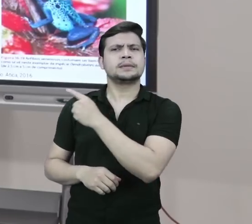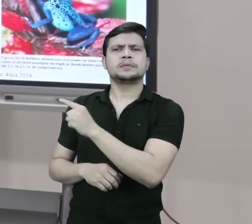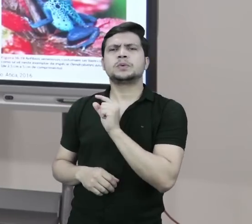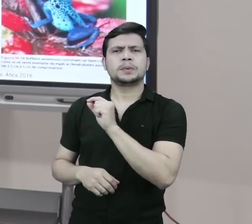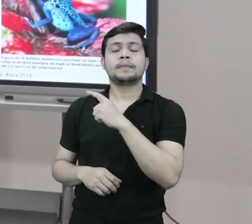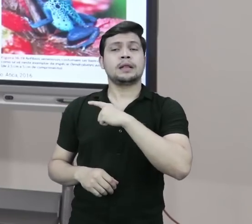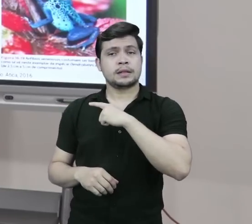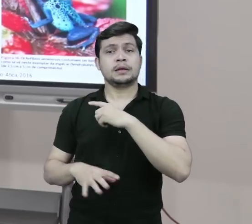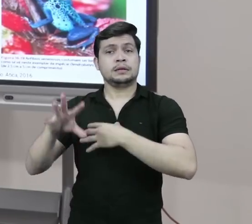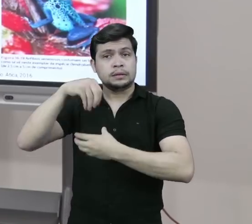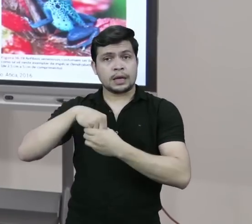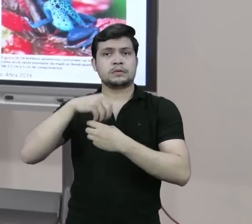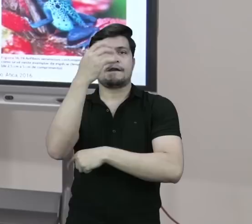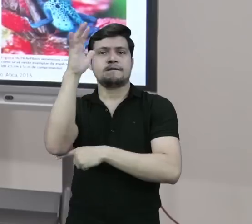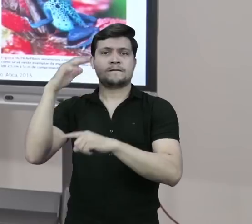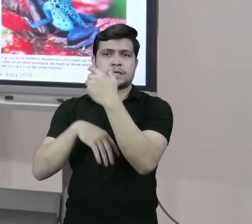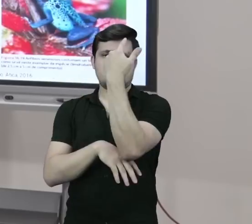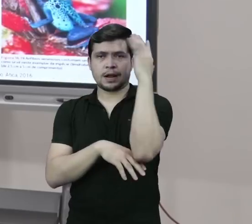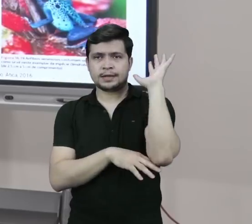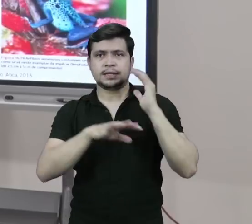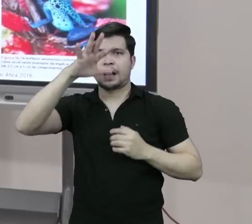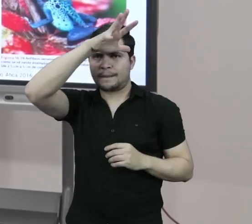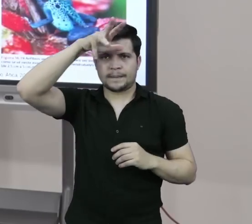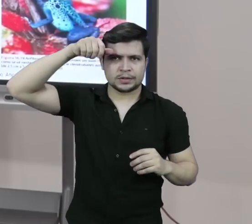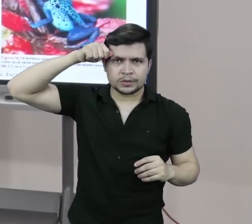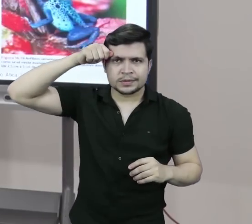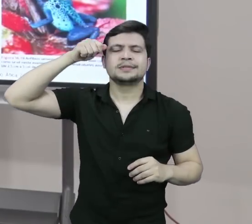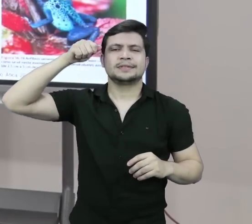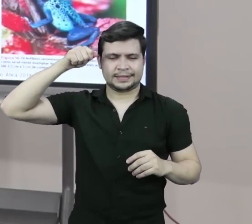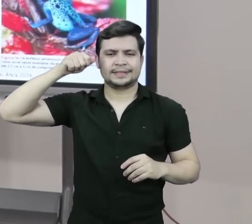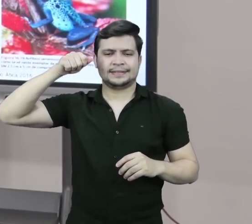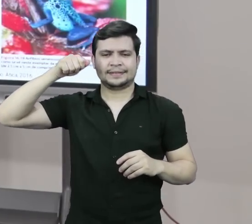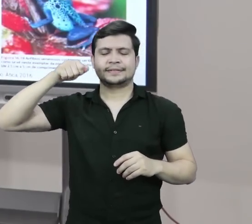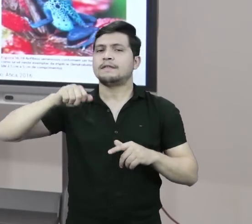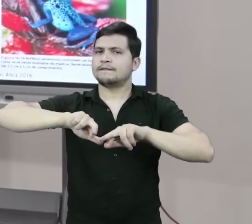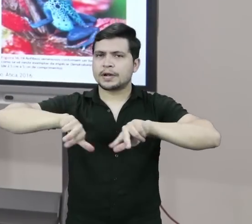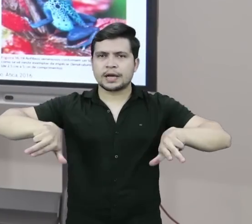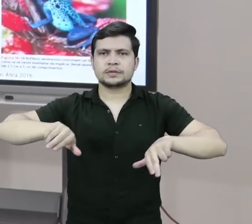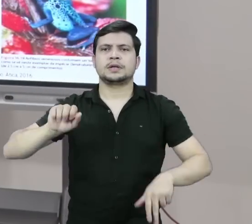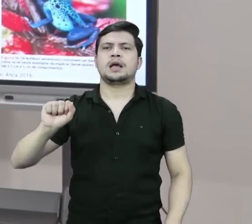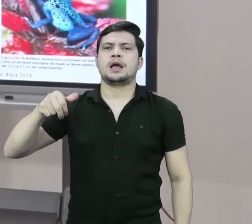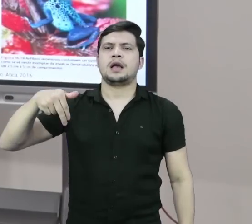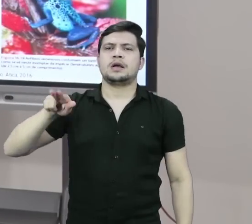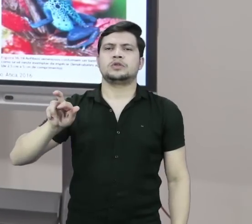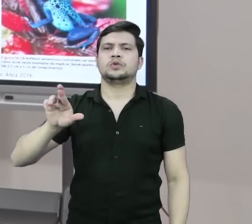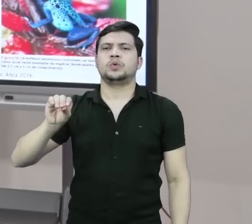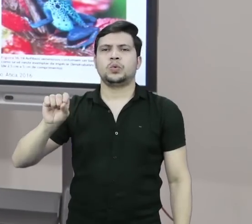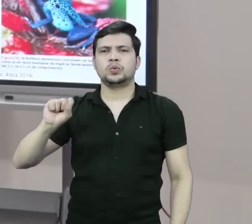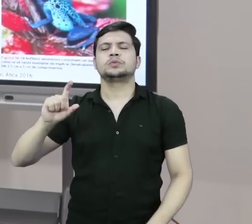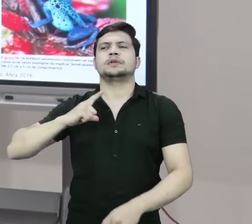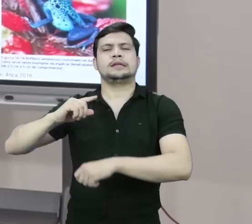floresta amazônica, né? Vários anuros, né, que são rãs, sapos e pererecas, que vivem nesse ambiente e